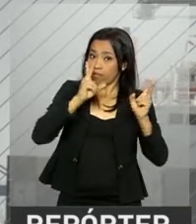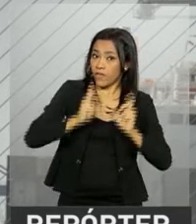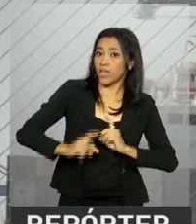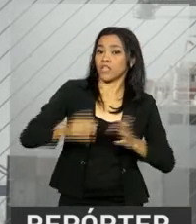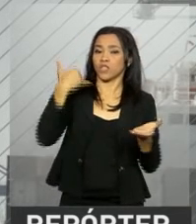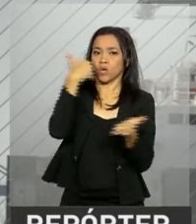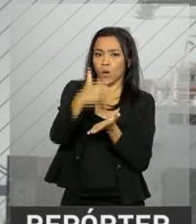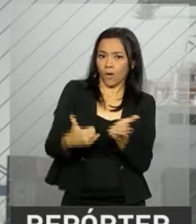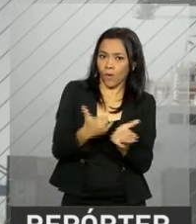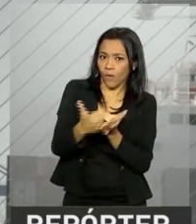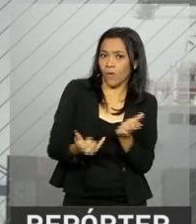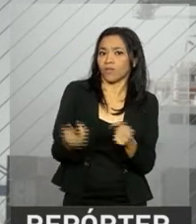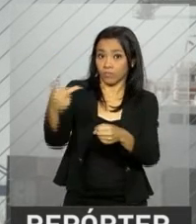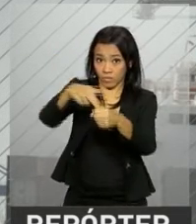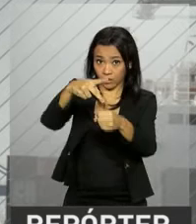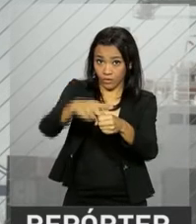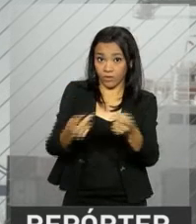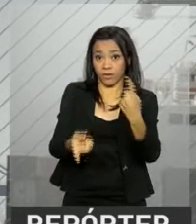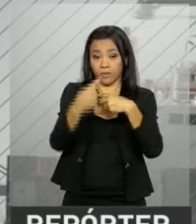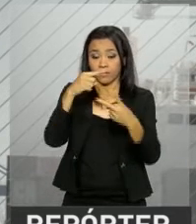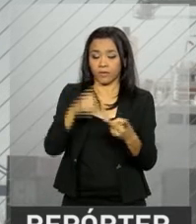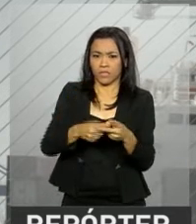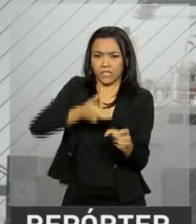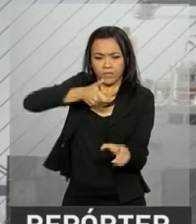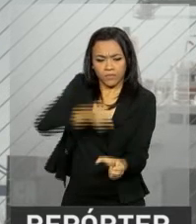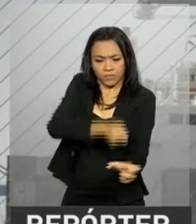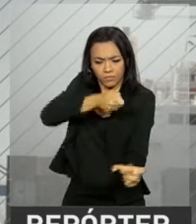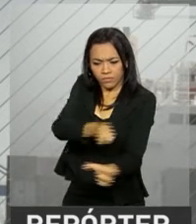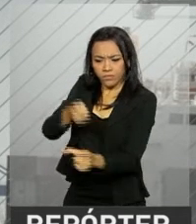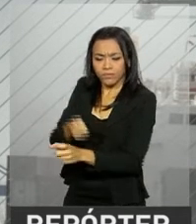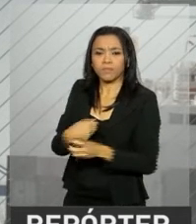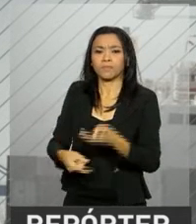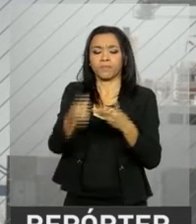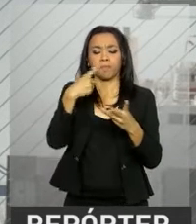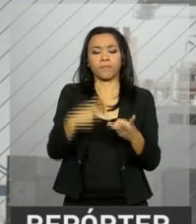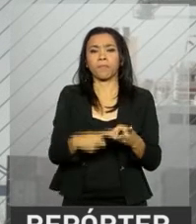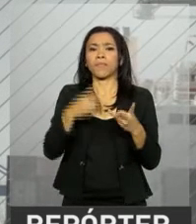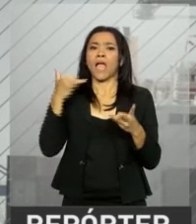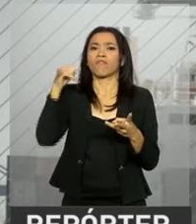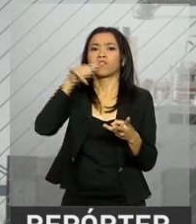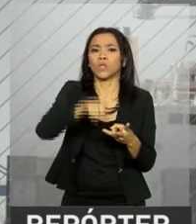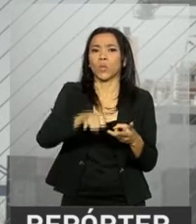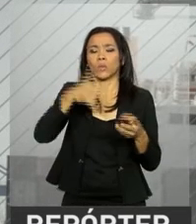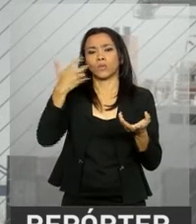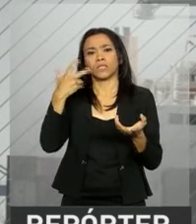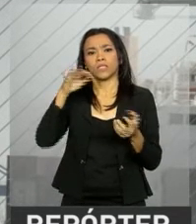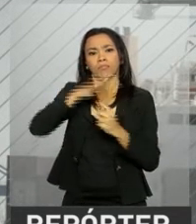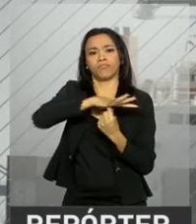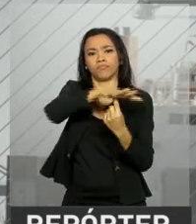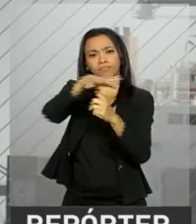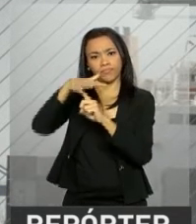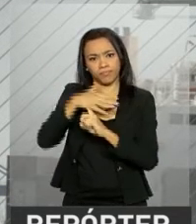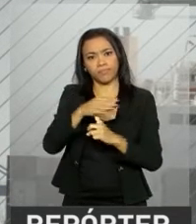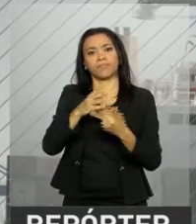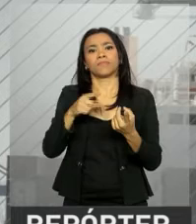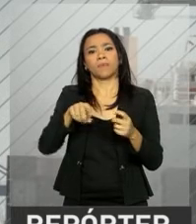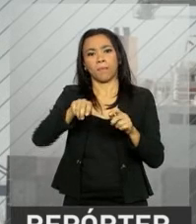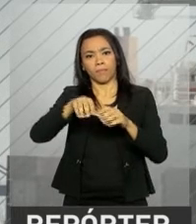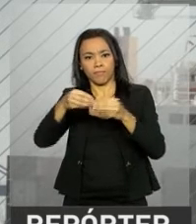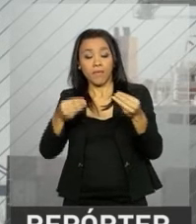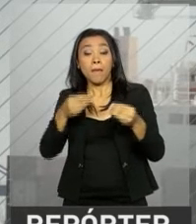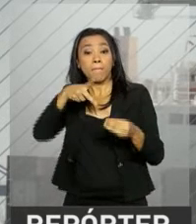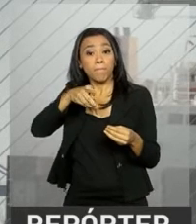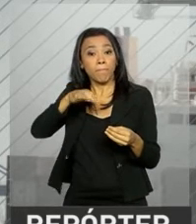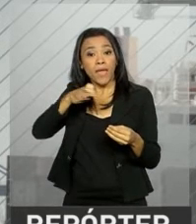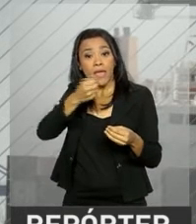derivados de petróleo inseticidas peças de aviões e helicópteros gasolina produtos químicos para